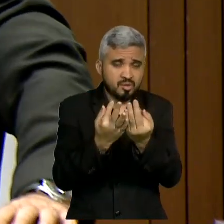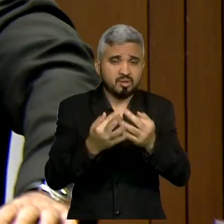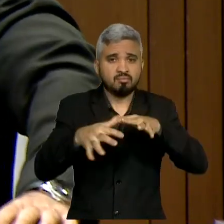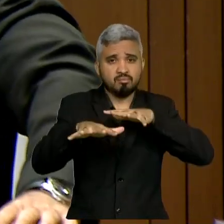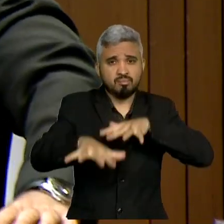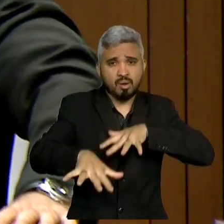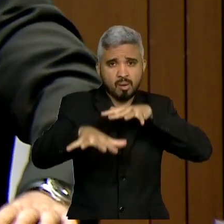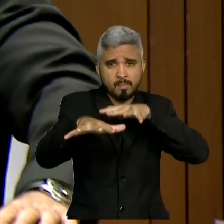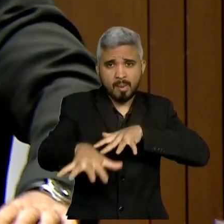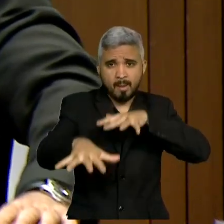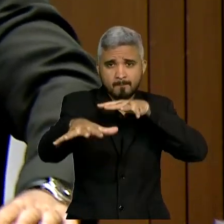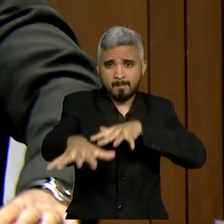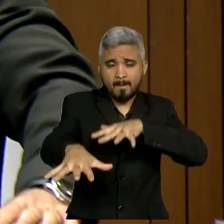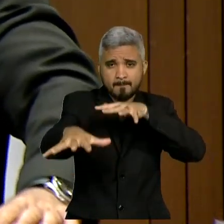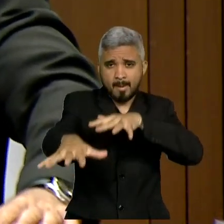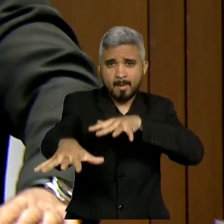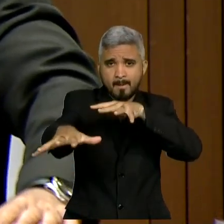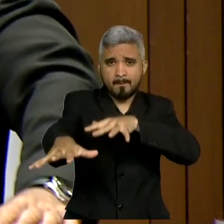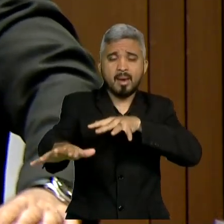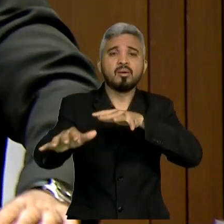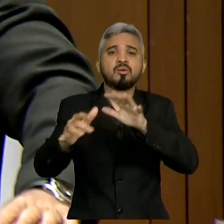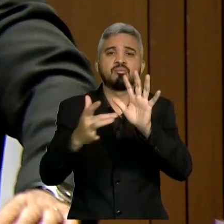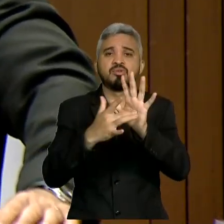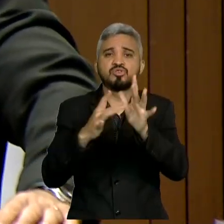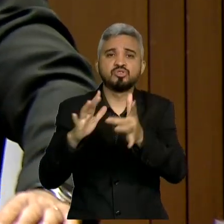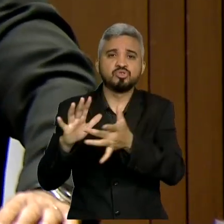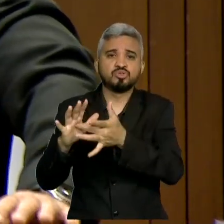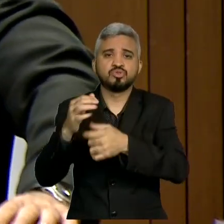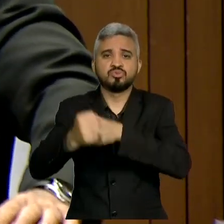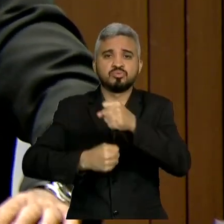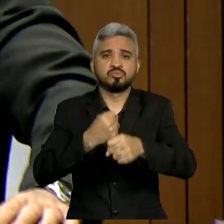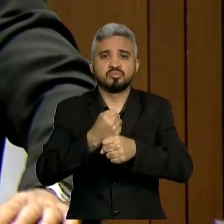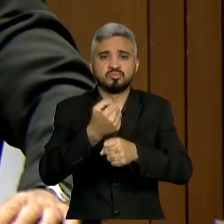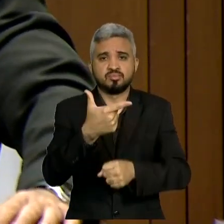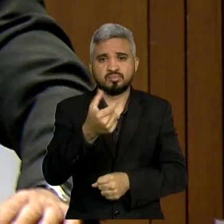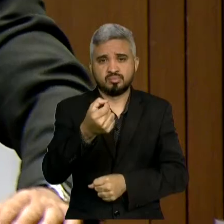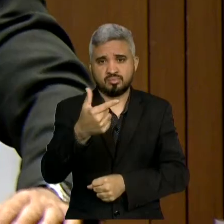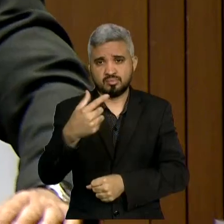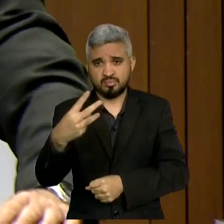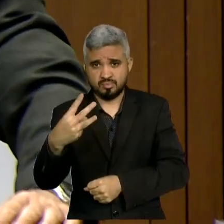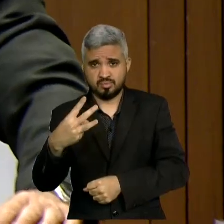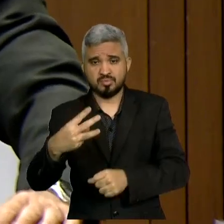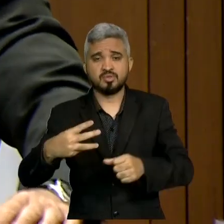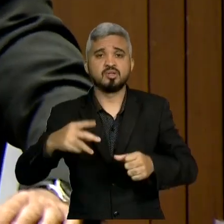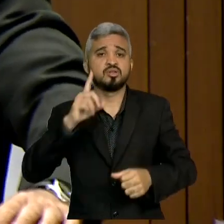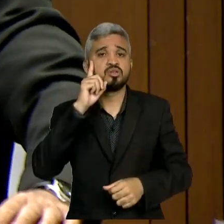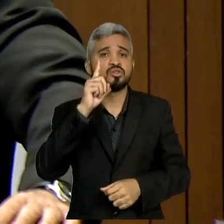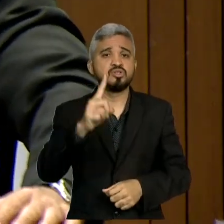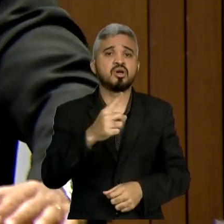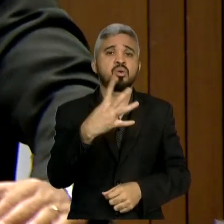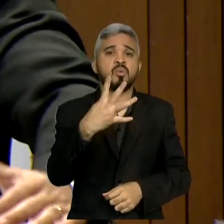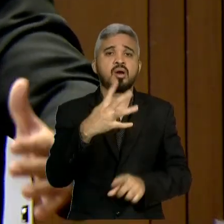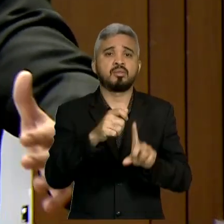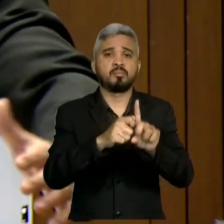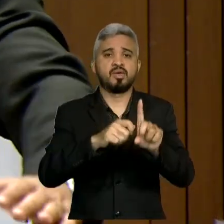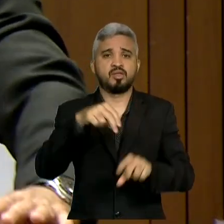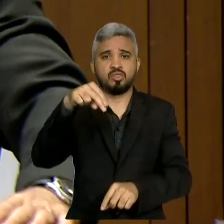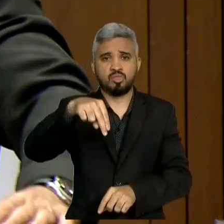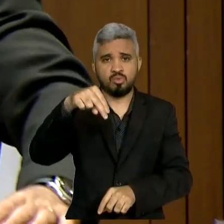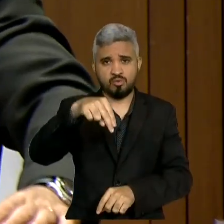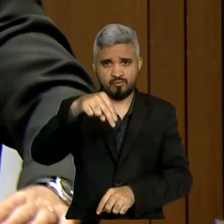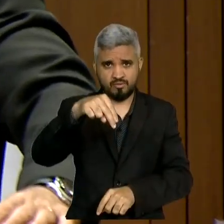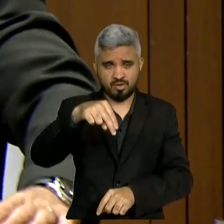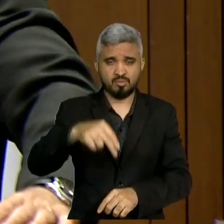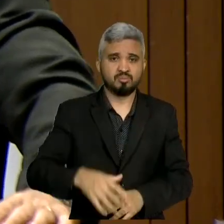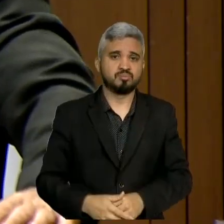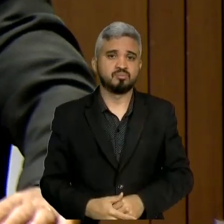de 2023 em São Luís do Maranhão, que será realizado no dia 4 de novembro do presente ano, a qual tem uma